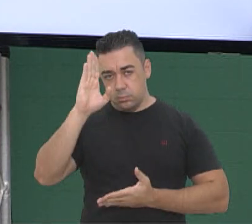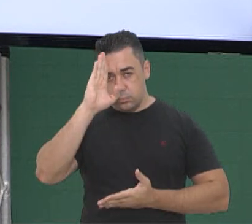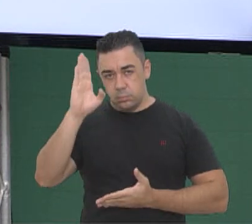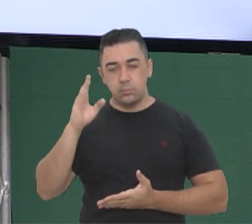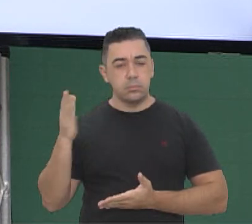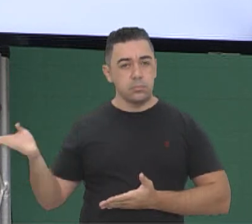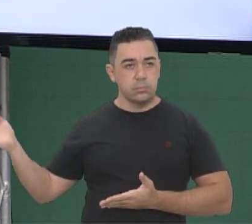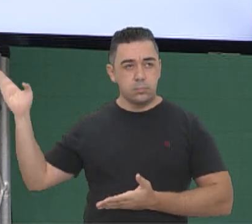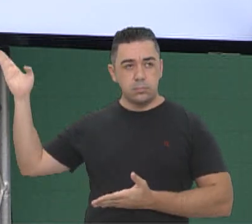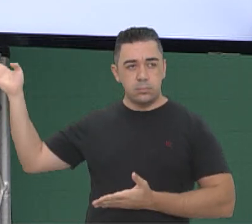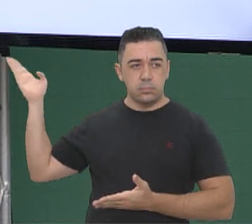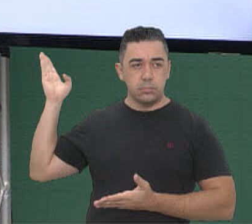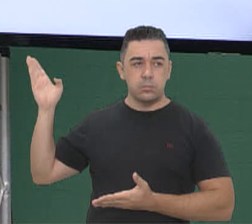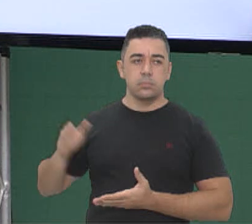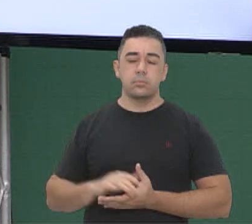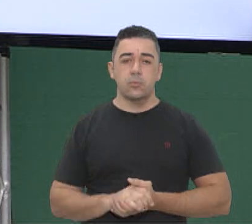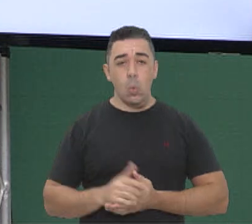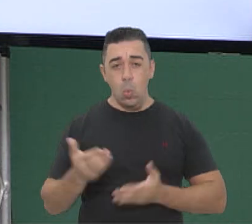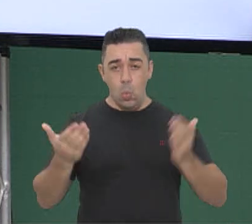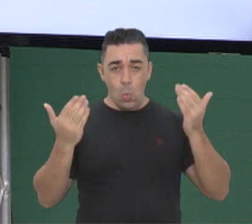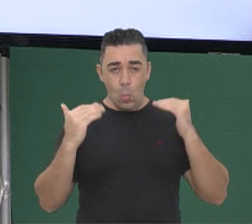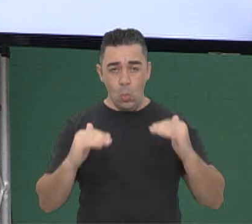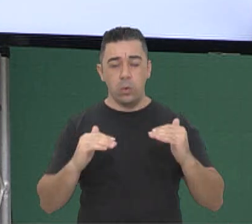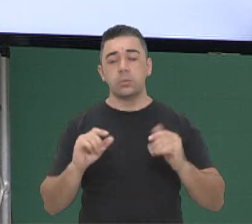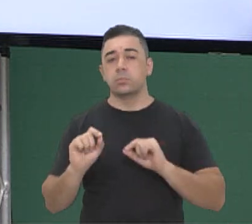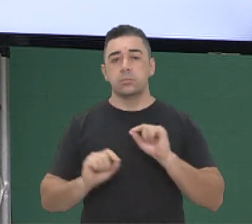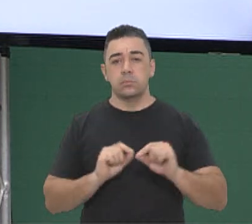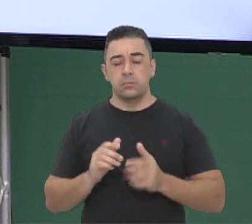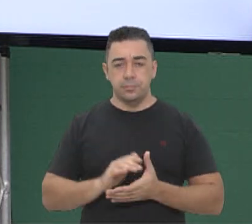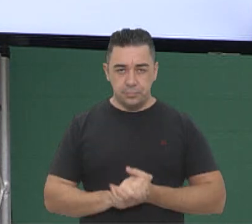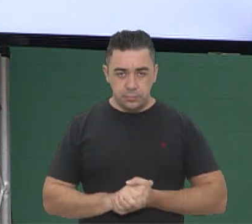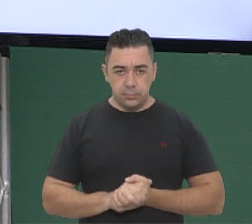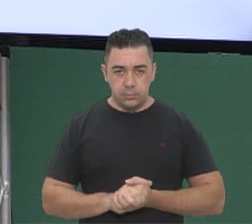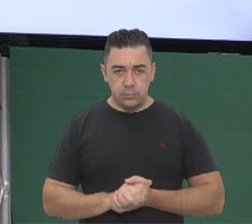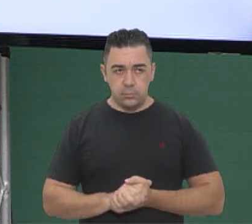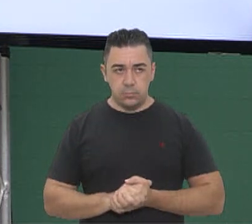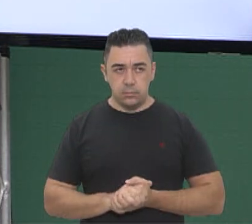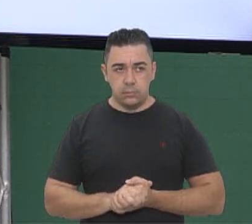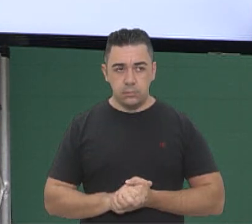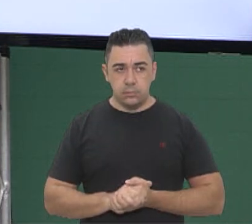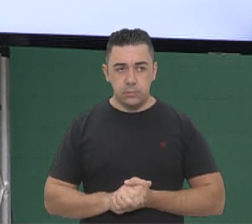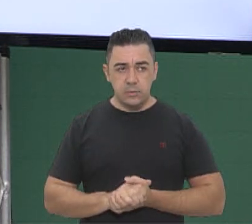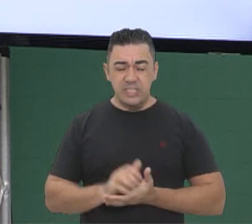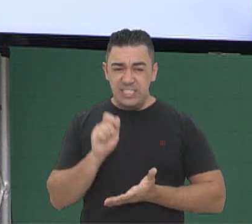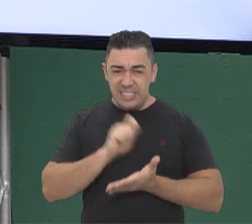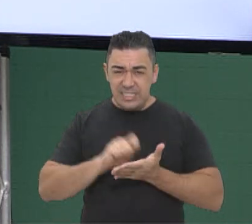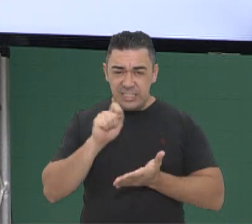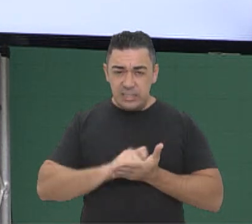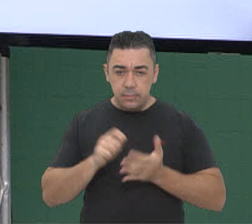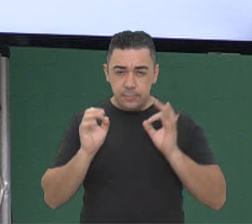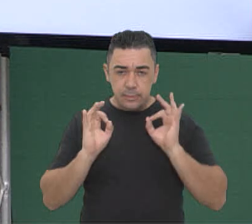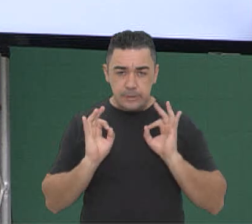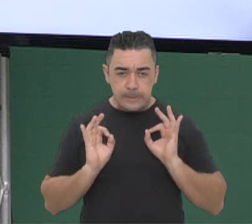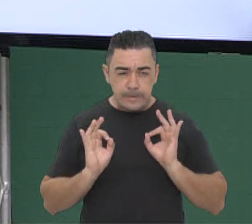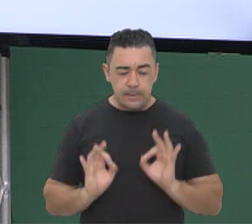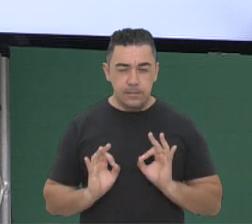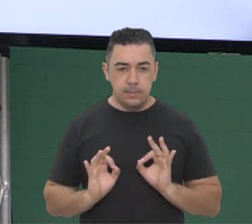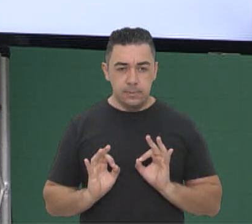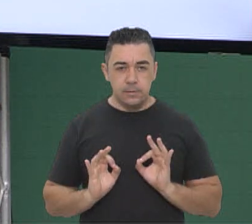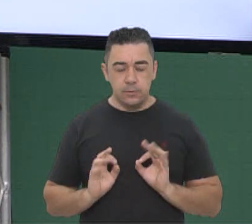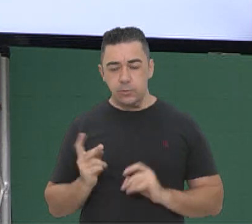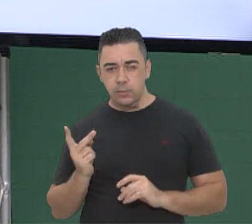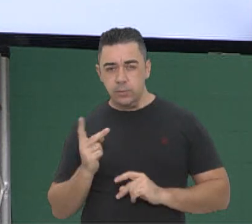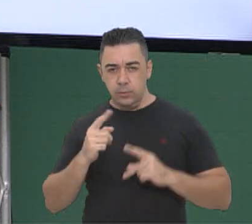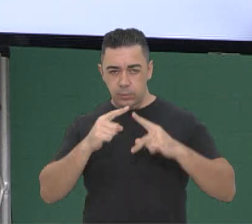Plaza Cerimonial. E outro, quem nos vai a governar. Então, reescrevendo